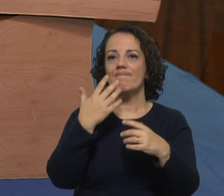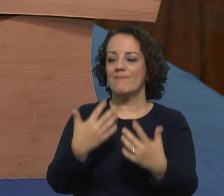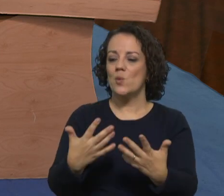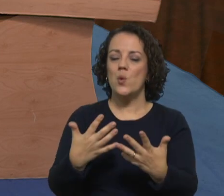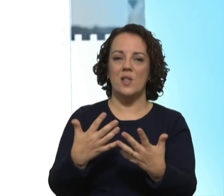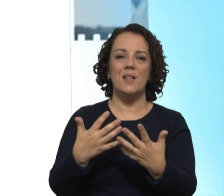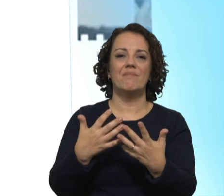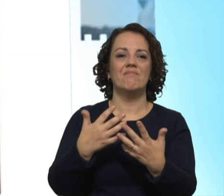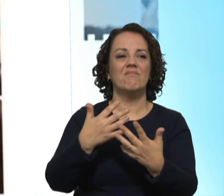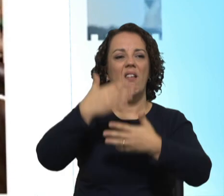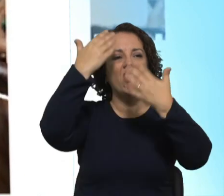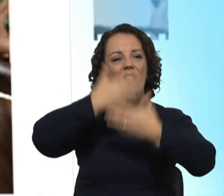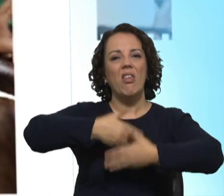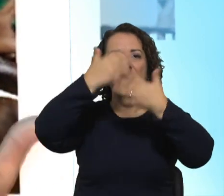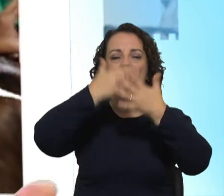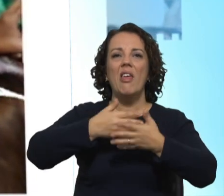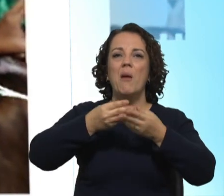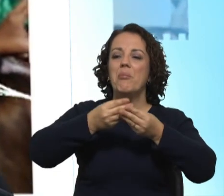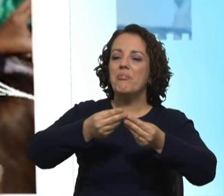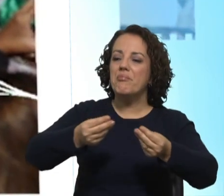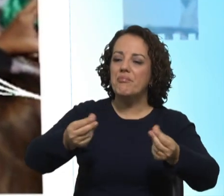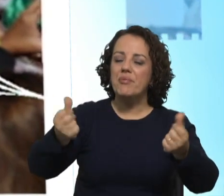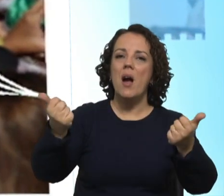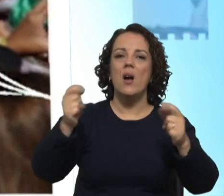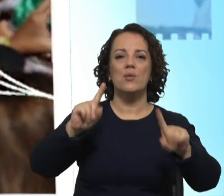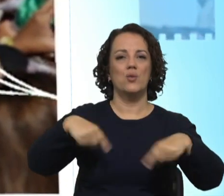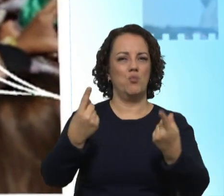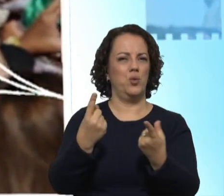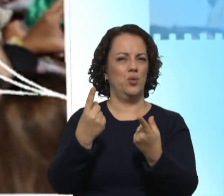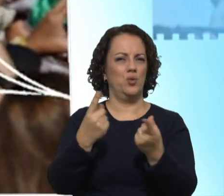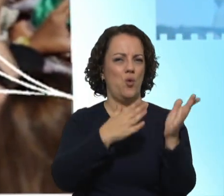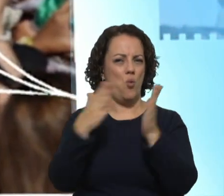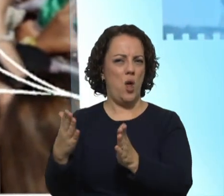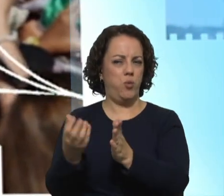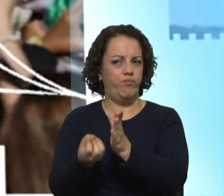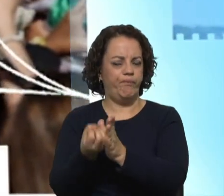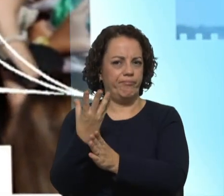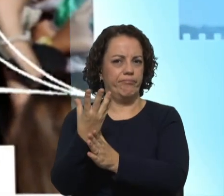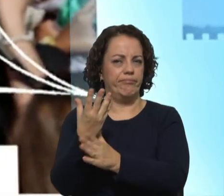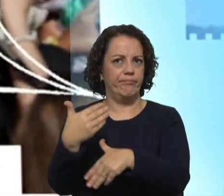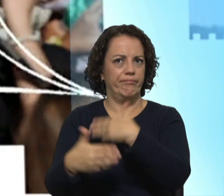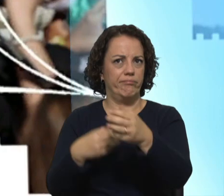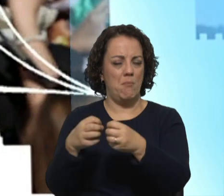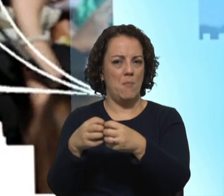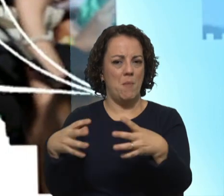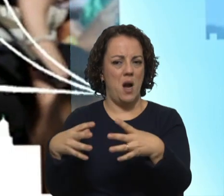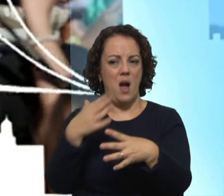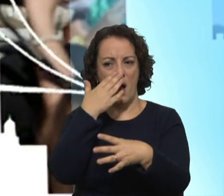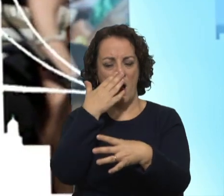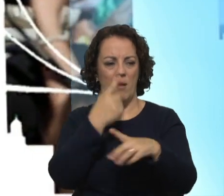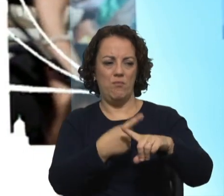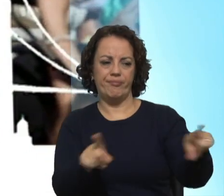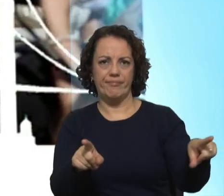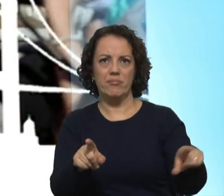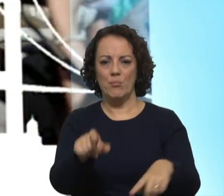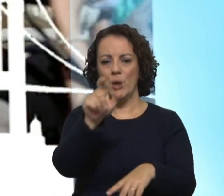espuma dos dias, começa a nascer e a despontar também um movimento um bocadinho contrário, que é as pessoas